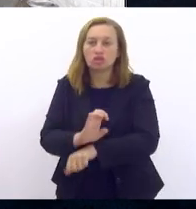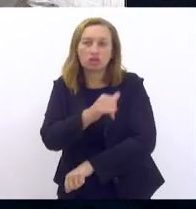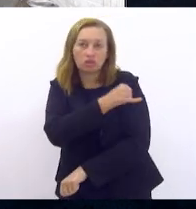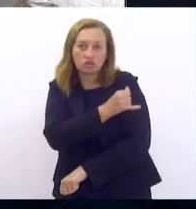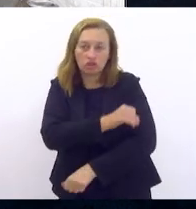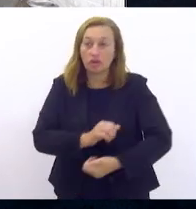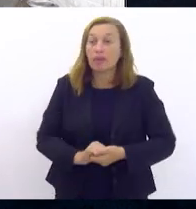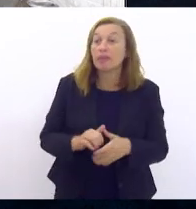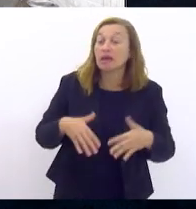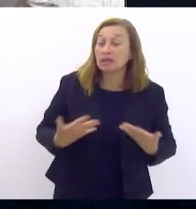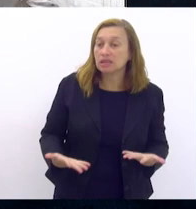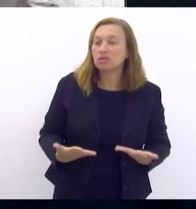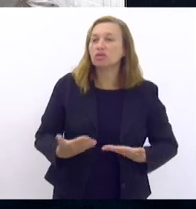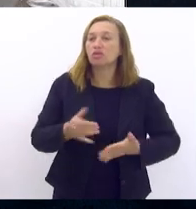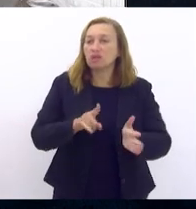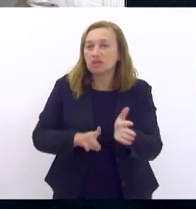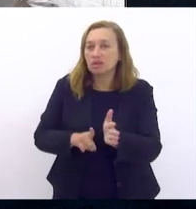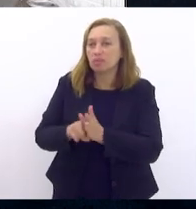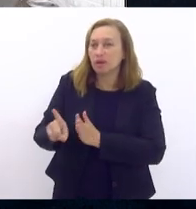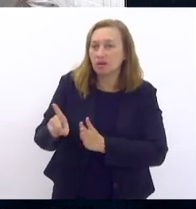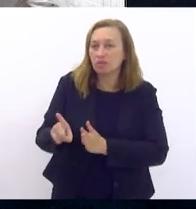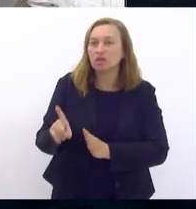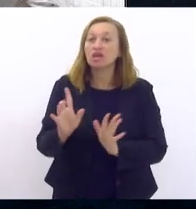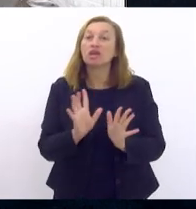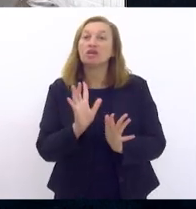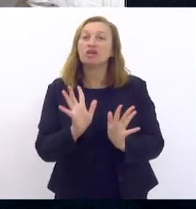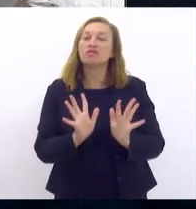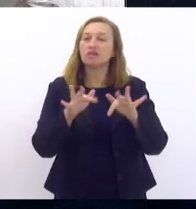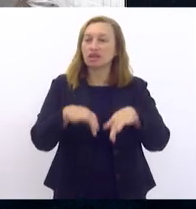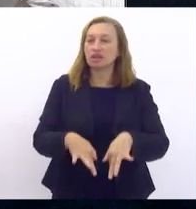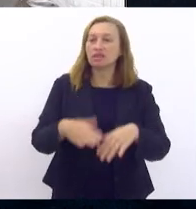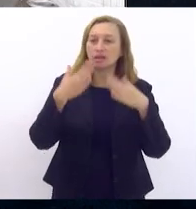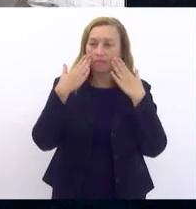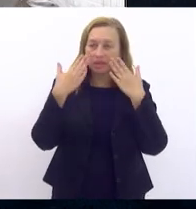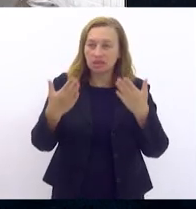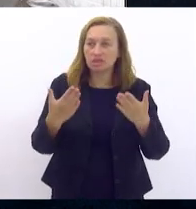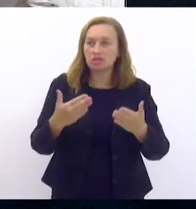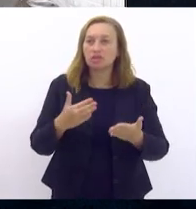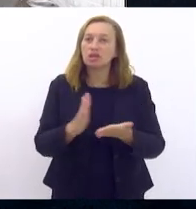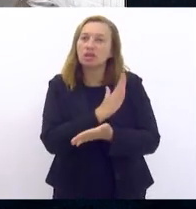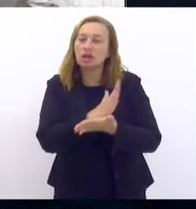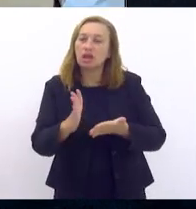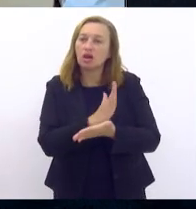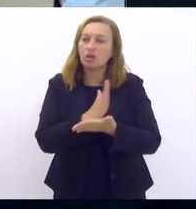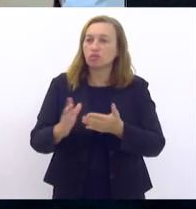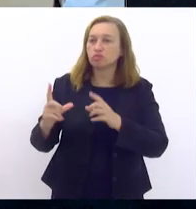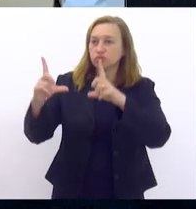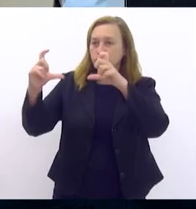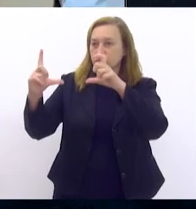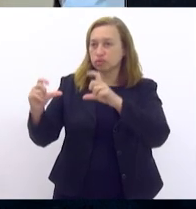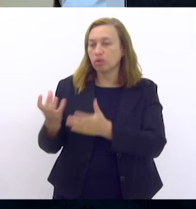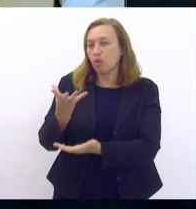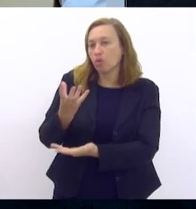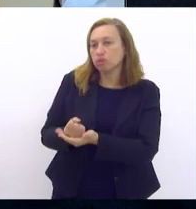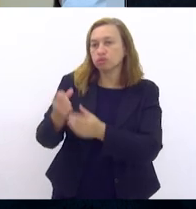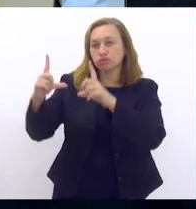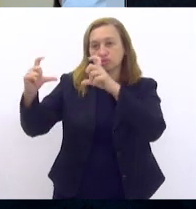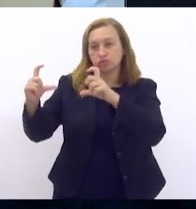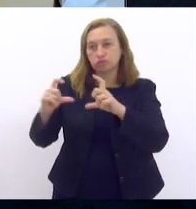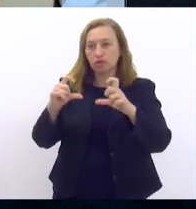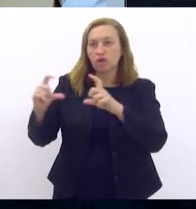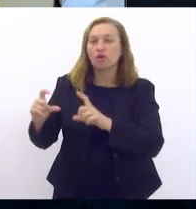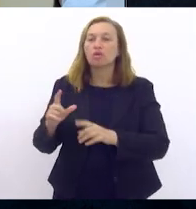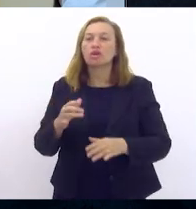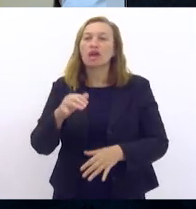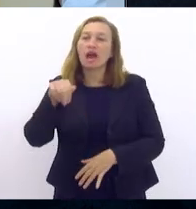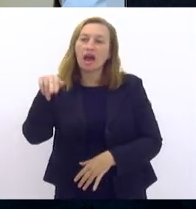de Janeiro então eu faço essa pergunta e termino apresentando algumas registros fotográficos que é exatamente o que a